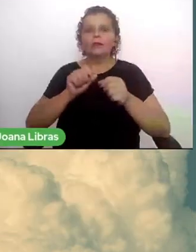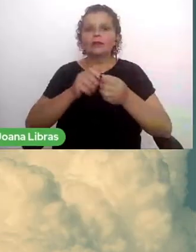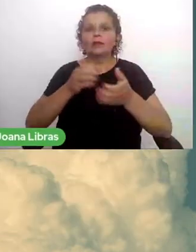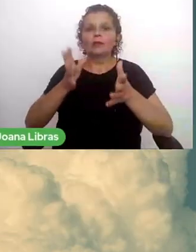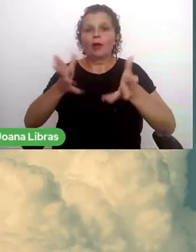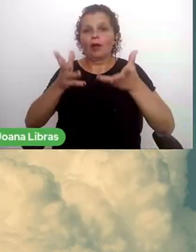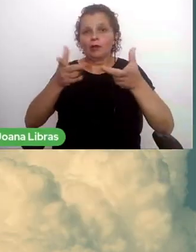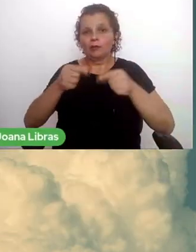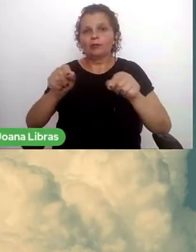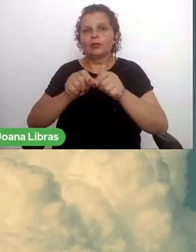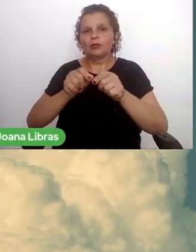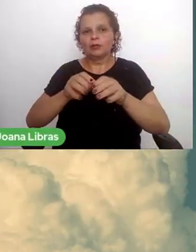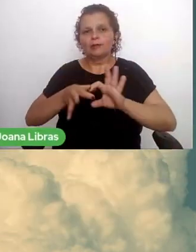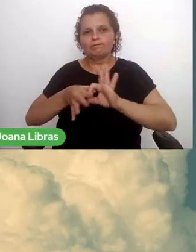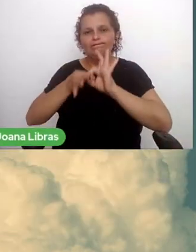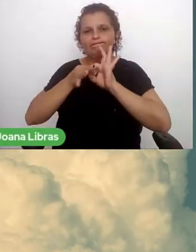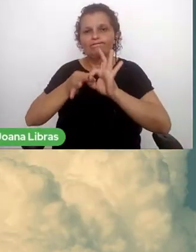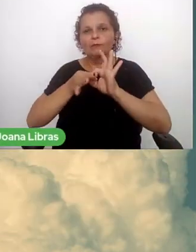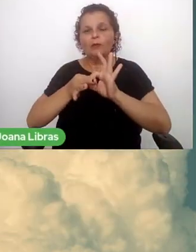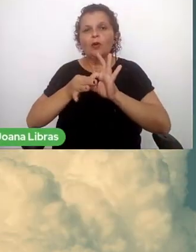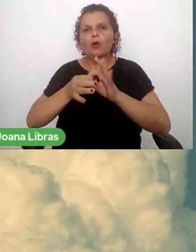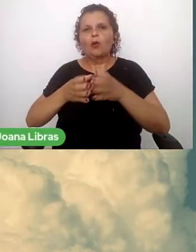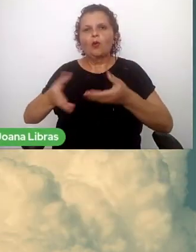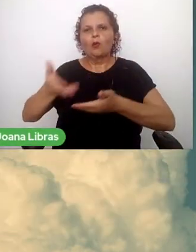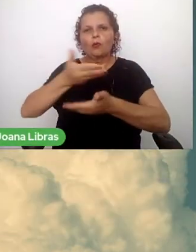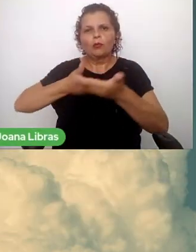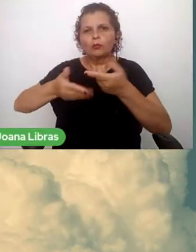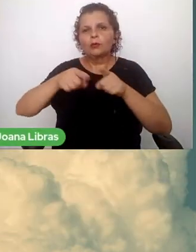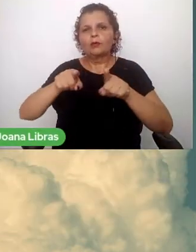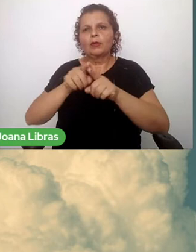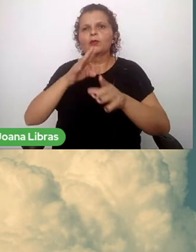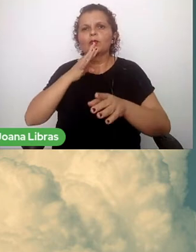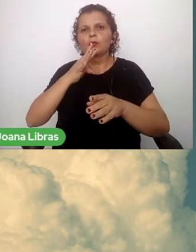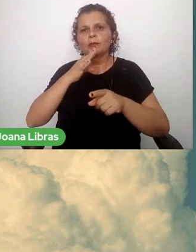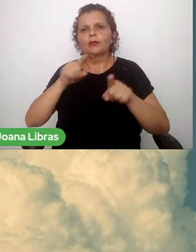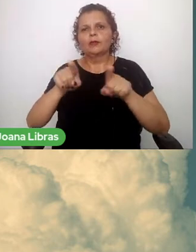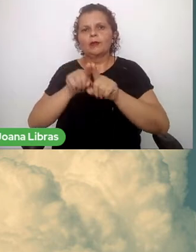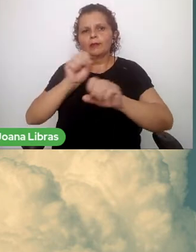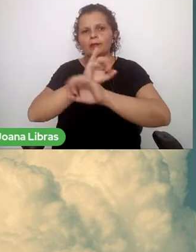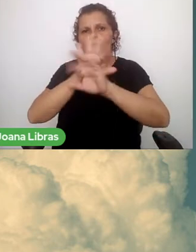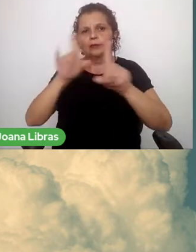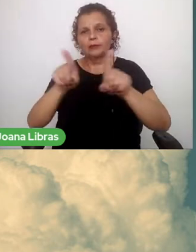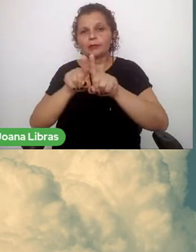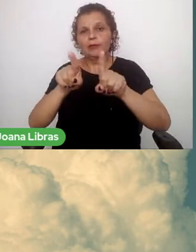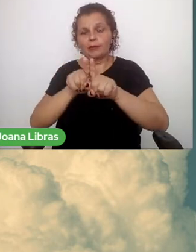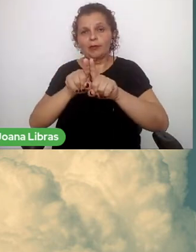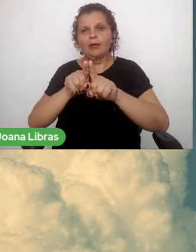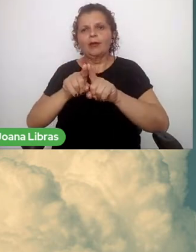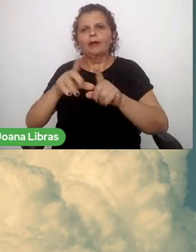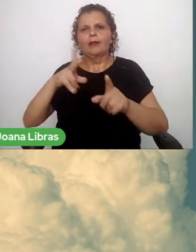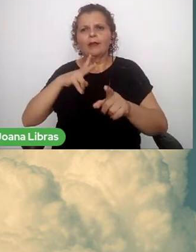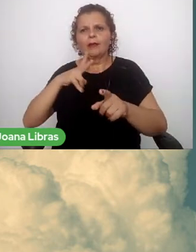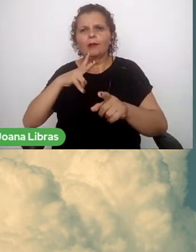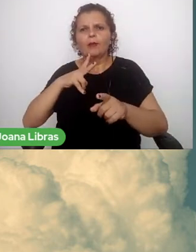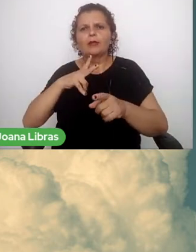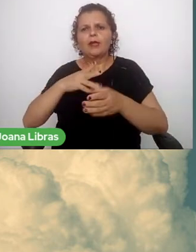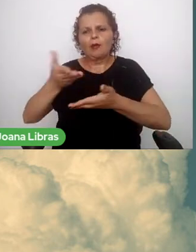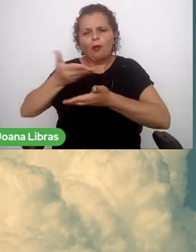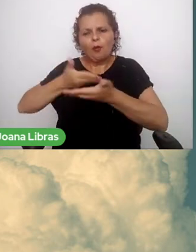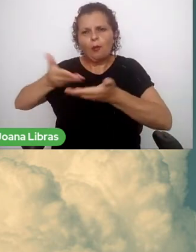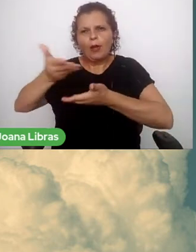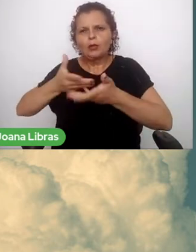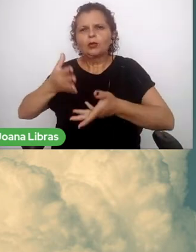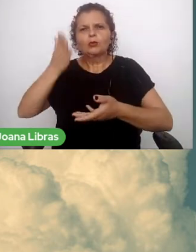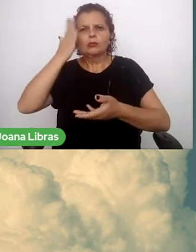de engajamento, tá? O compartilhamento de conhecimento, claro, né? De ter, compartilhar tudo que